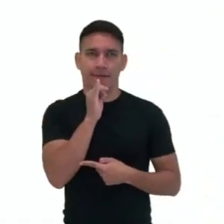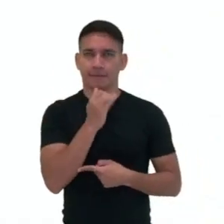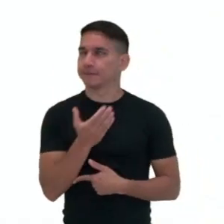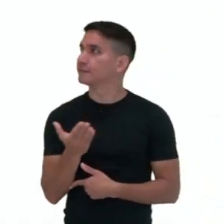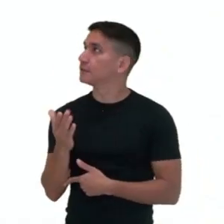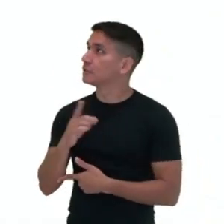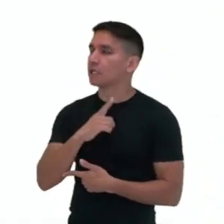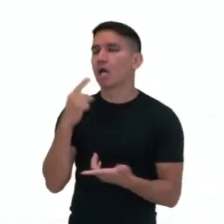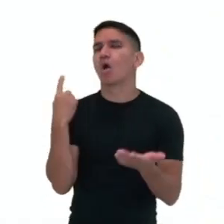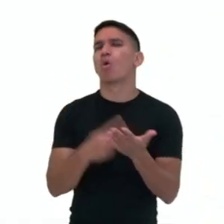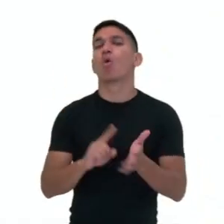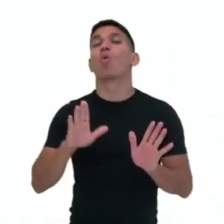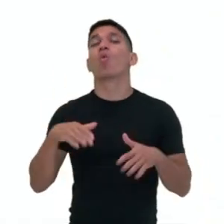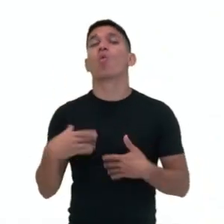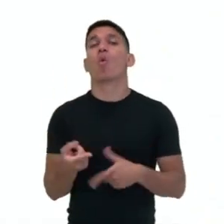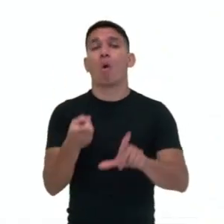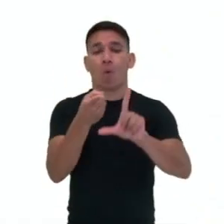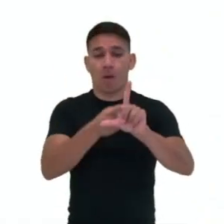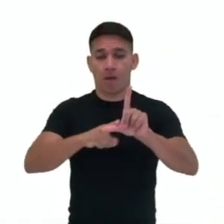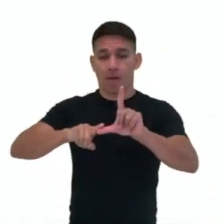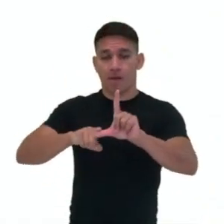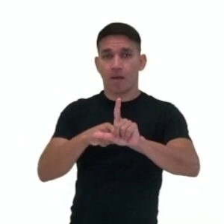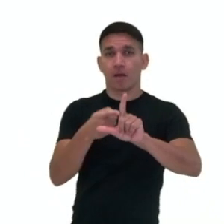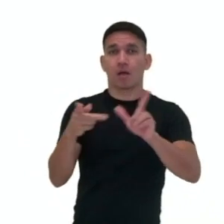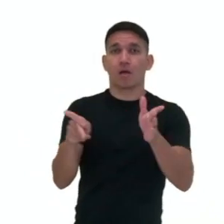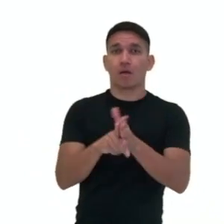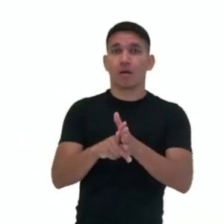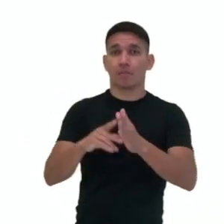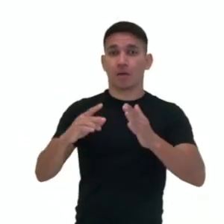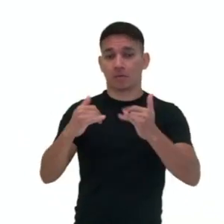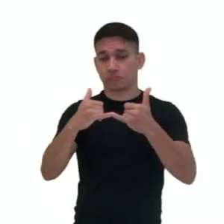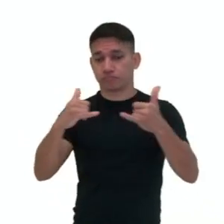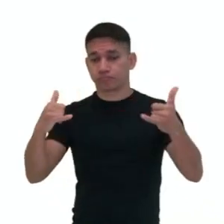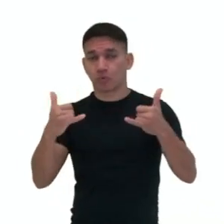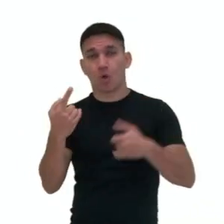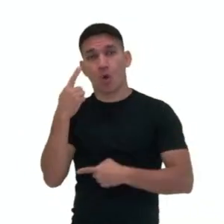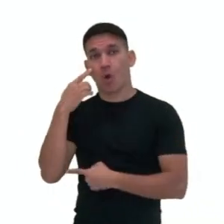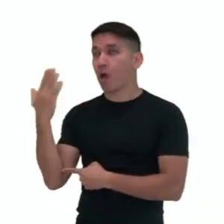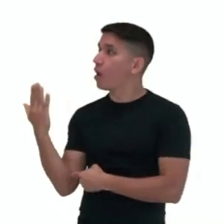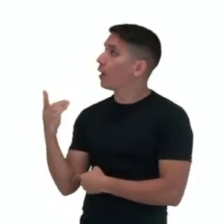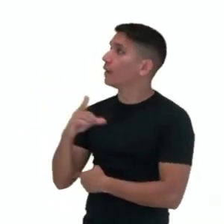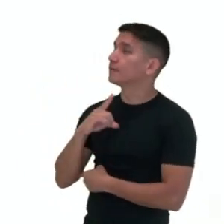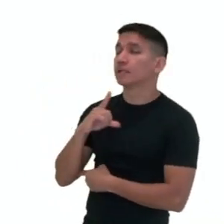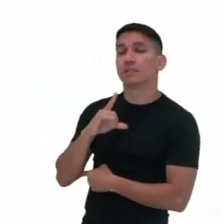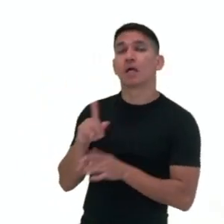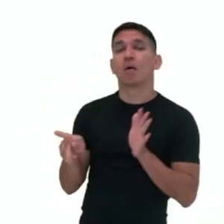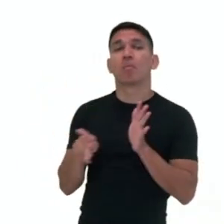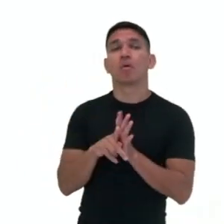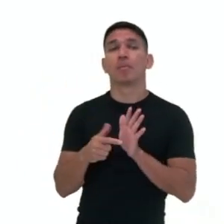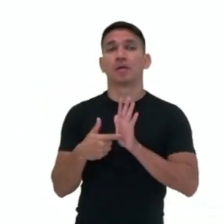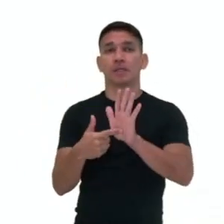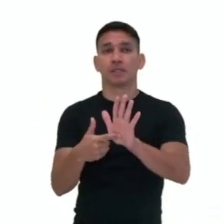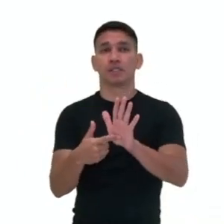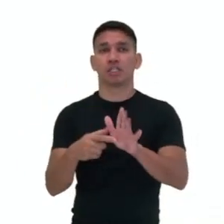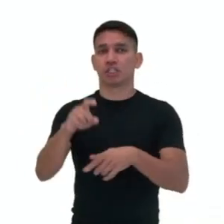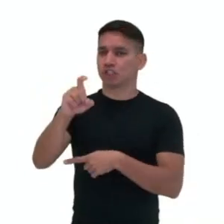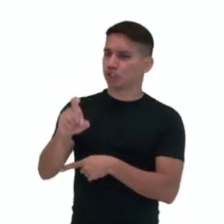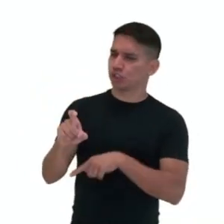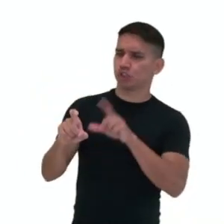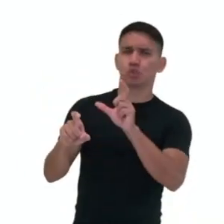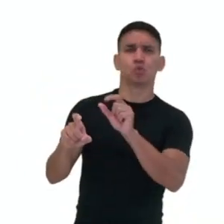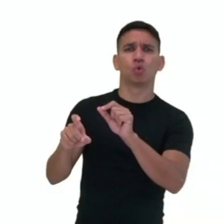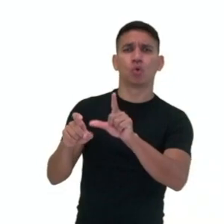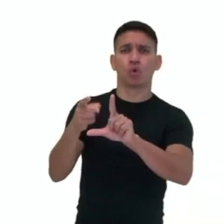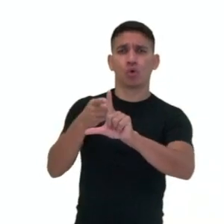Ó. Determine o ângulo formado ali pelas retas concorrentes abaixo, indicados ali pela letra X. Então, aqui a gente